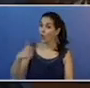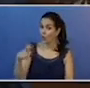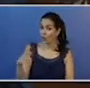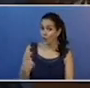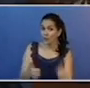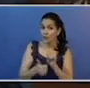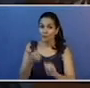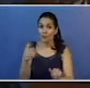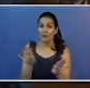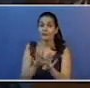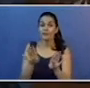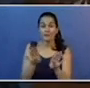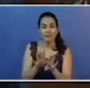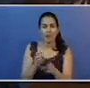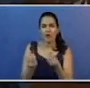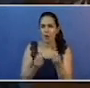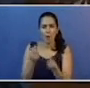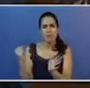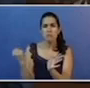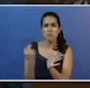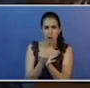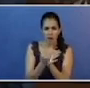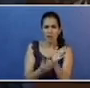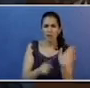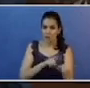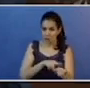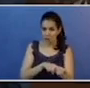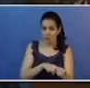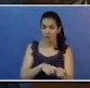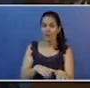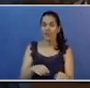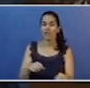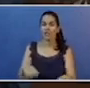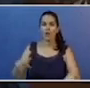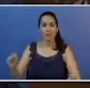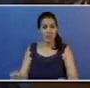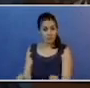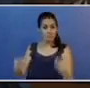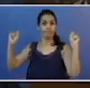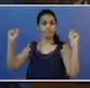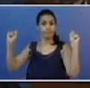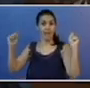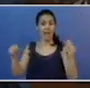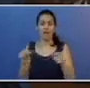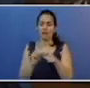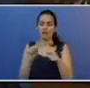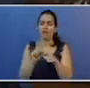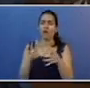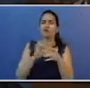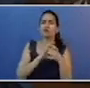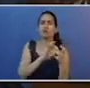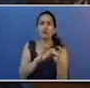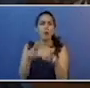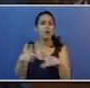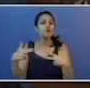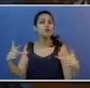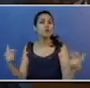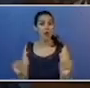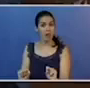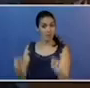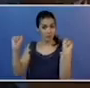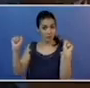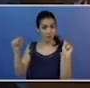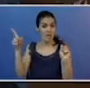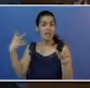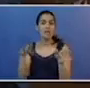também considerado como esporte de marca é o levantamento de peso, onde o atleta faz a junção de vários tipos de levantamento e